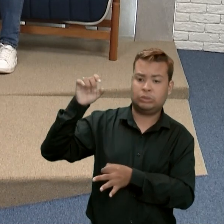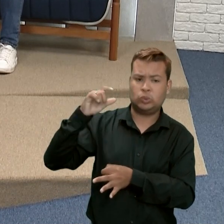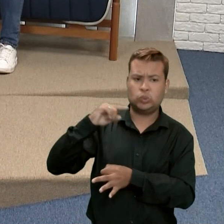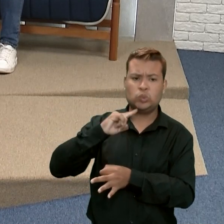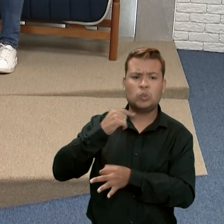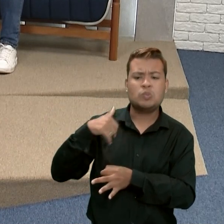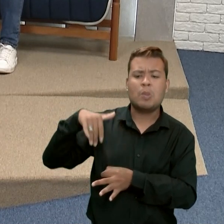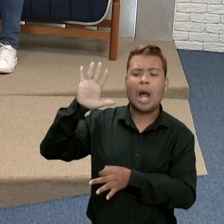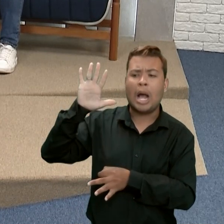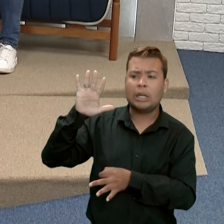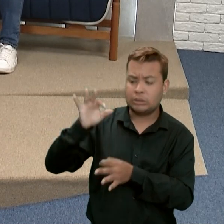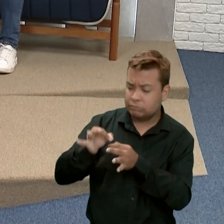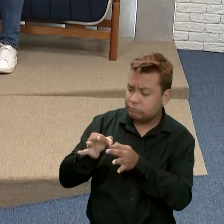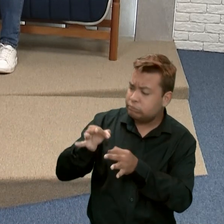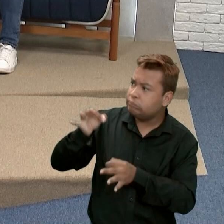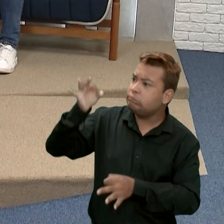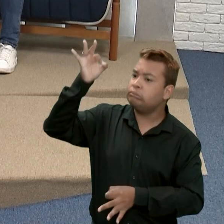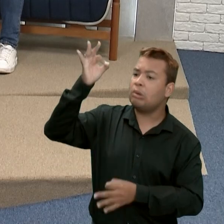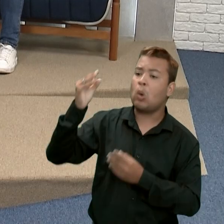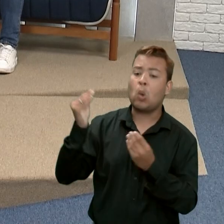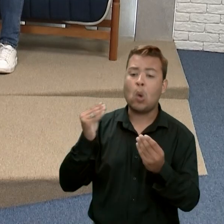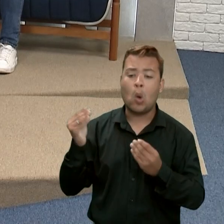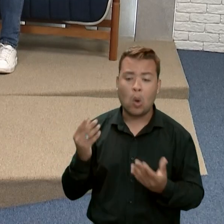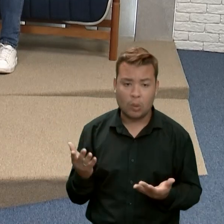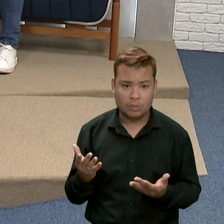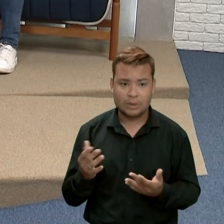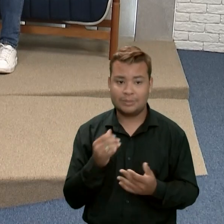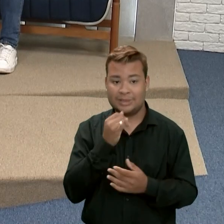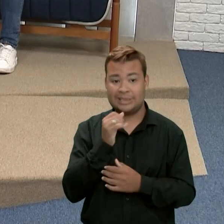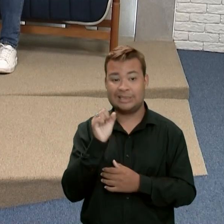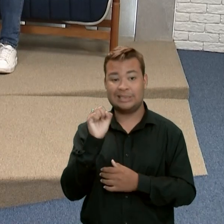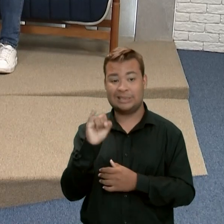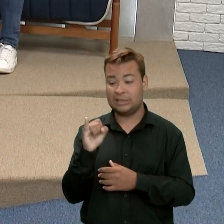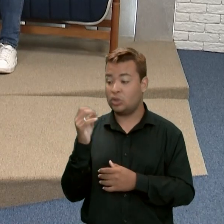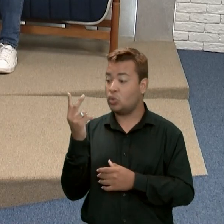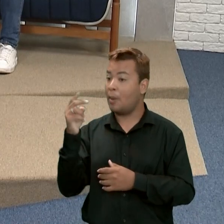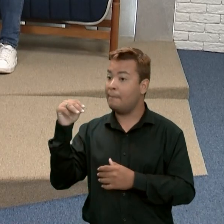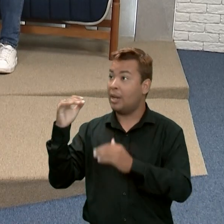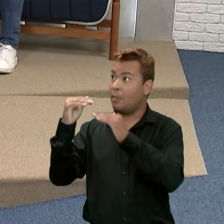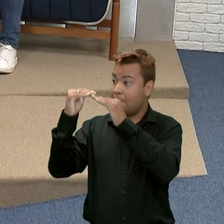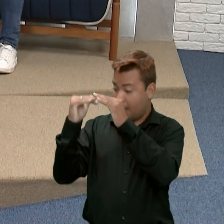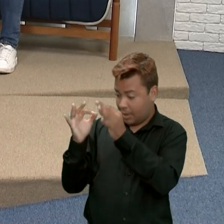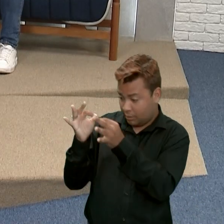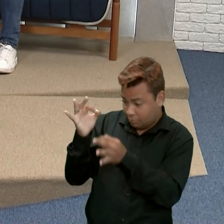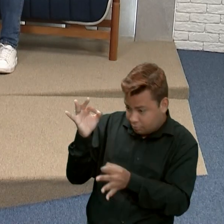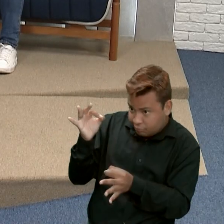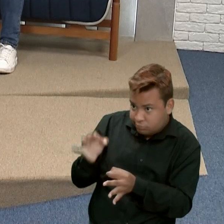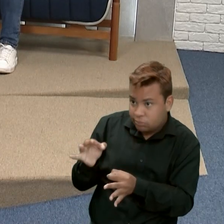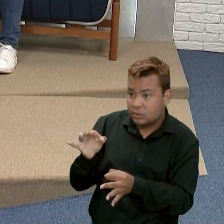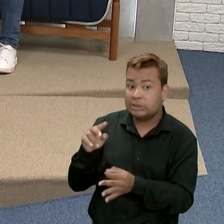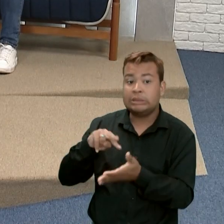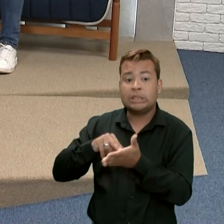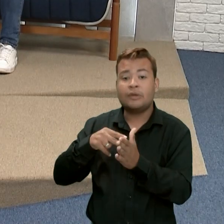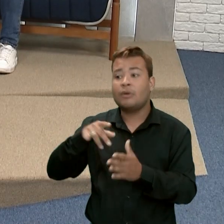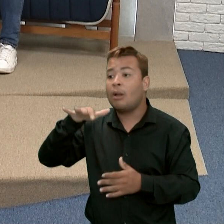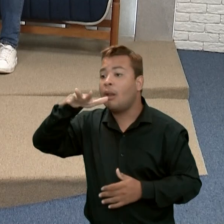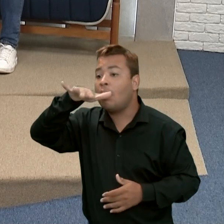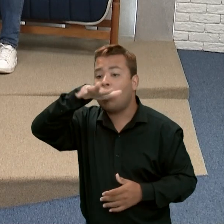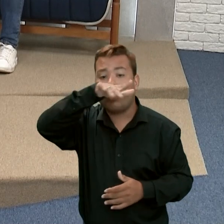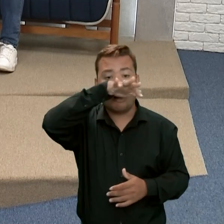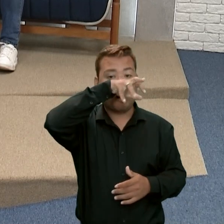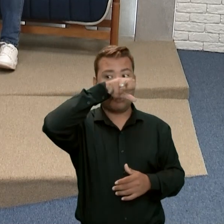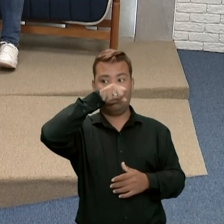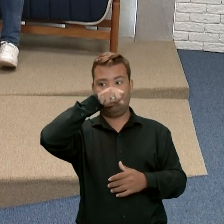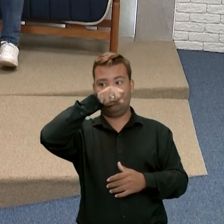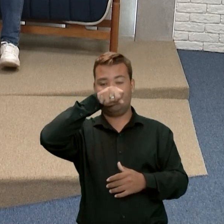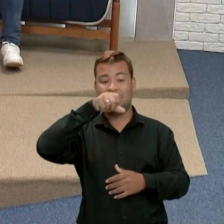Então, se dispersa, porque se ele está abaixo de 2 metros, a gente está respirando, né? Se ele está acima de 10 metros,